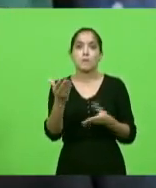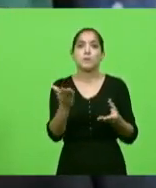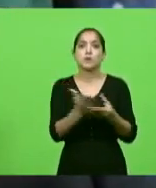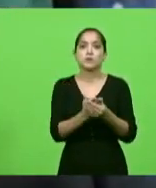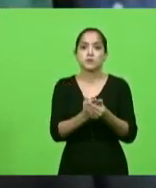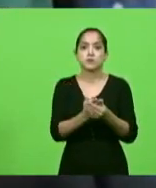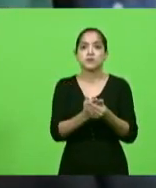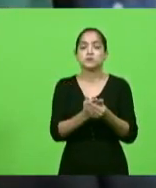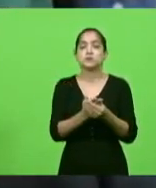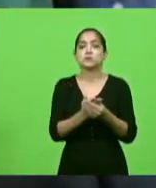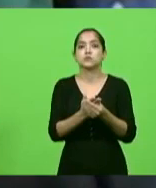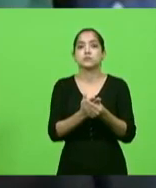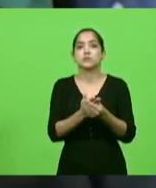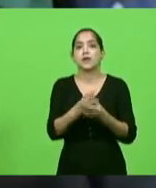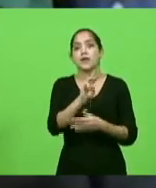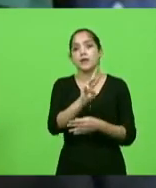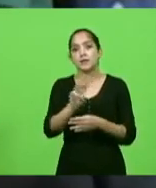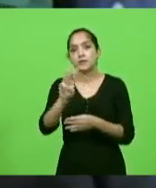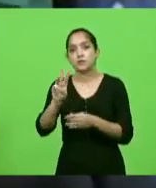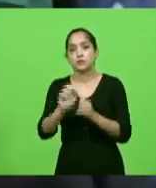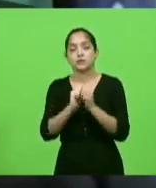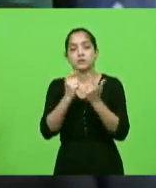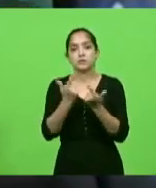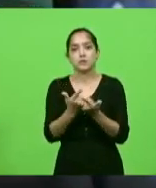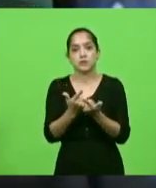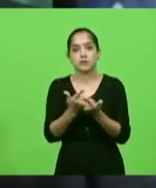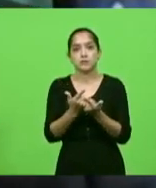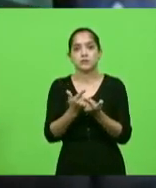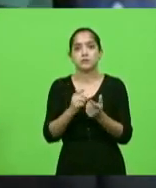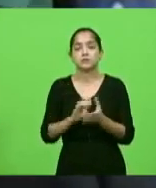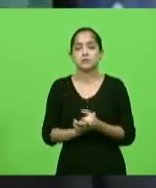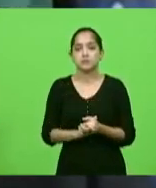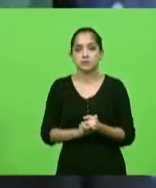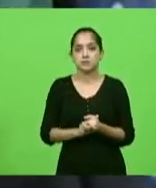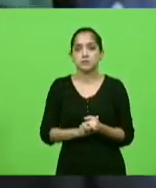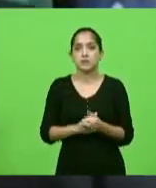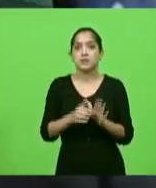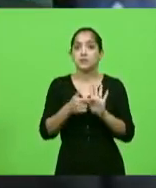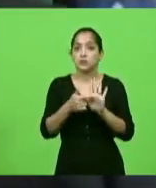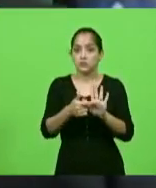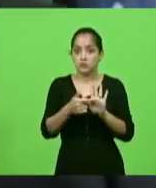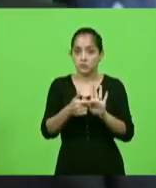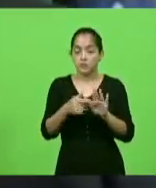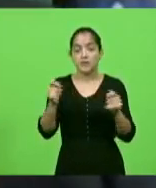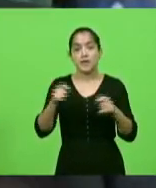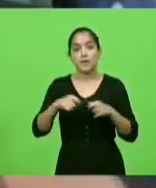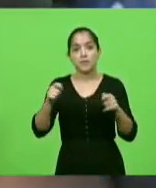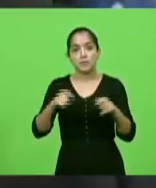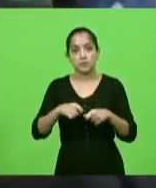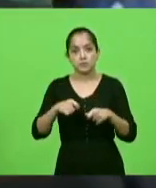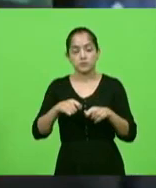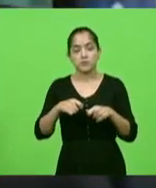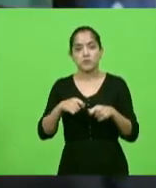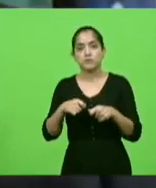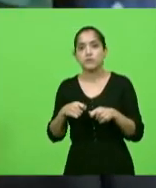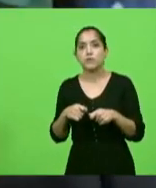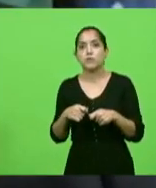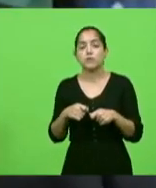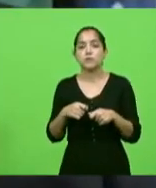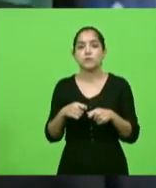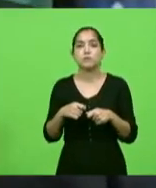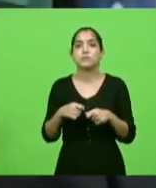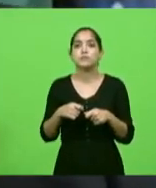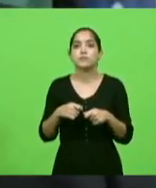eletrônico da América pode ser "Diante do exposto é possível Diante do exposto